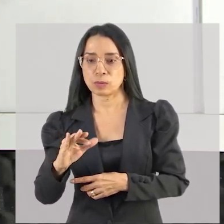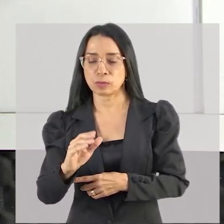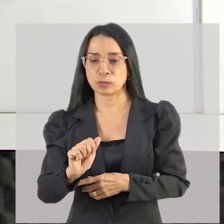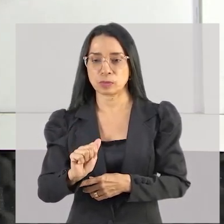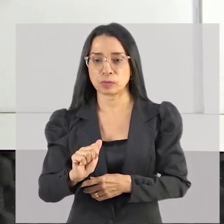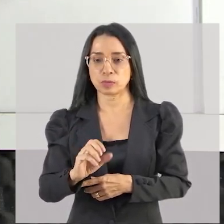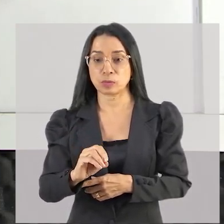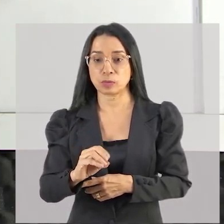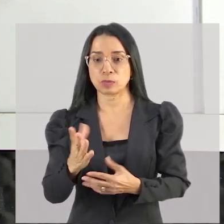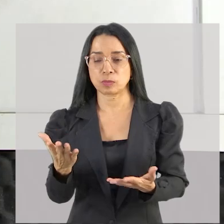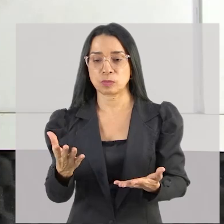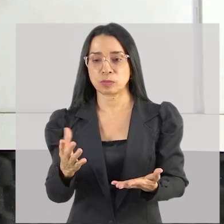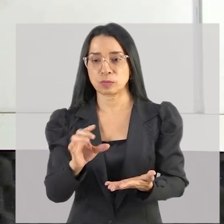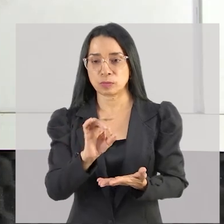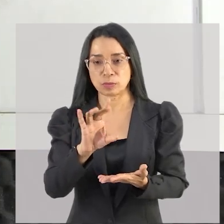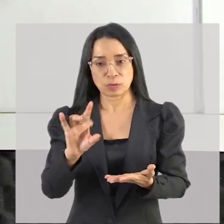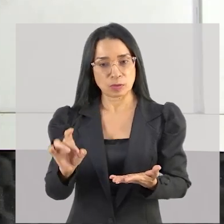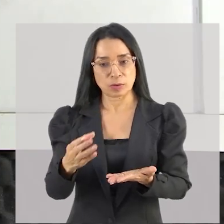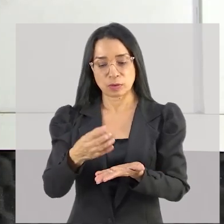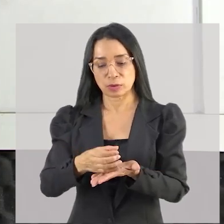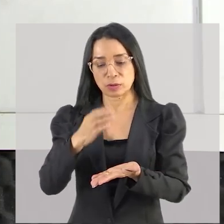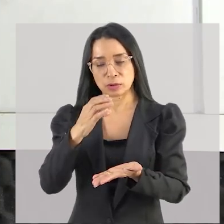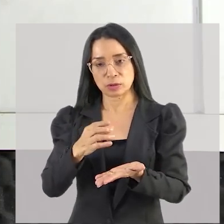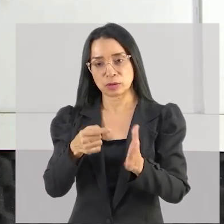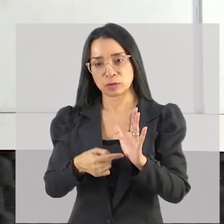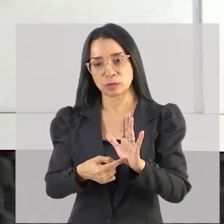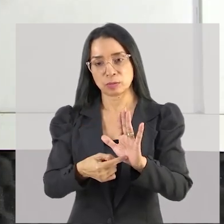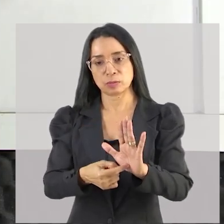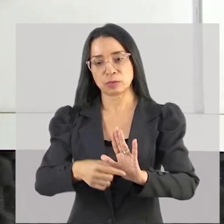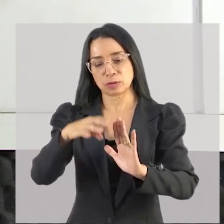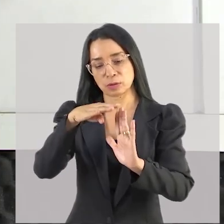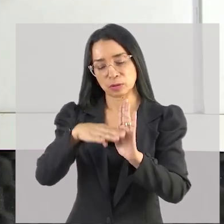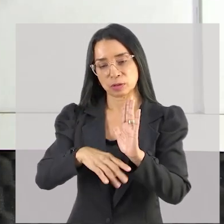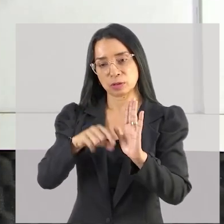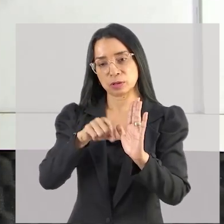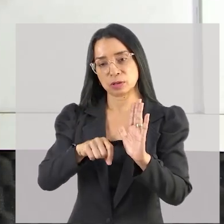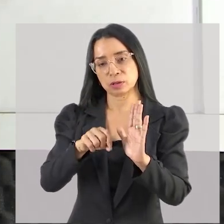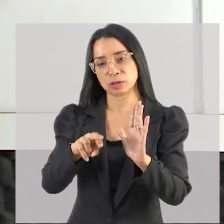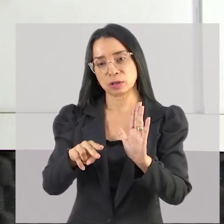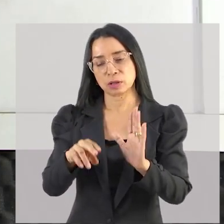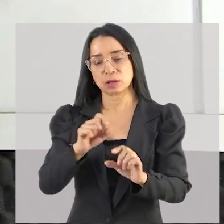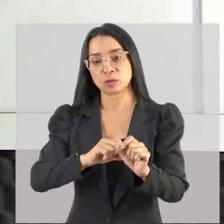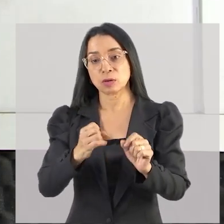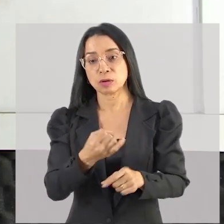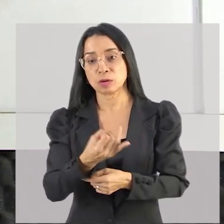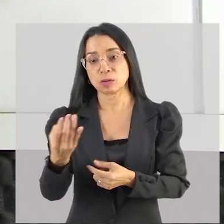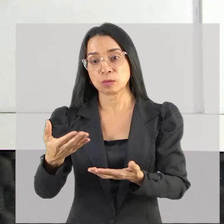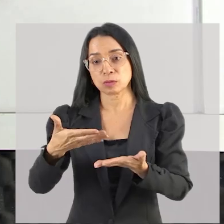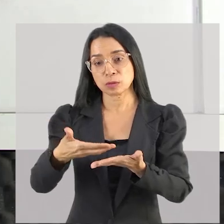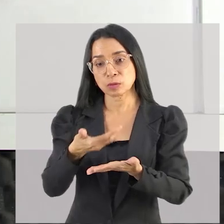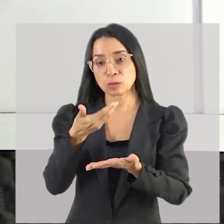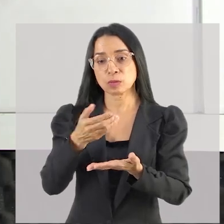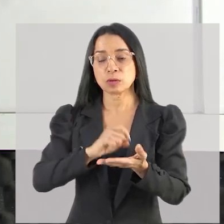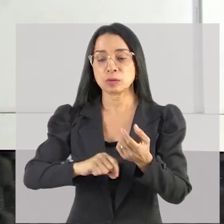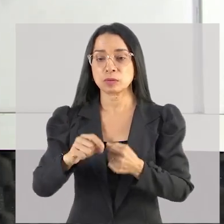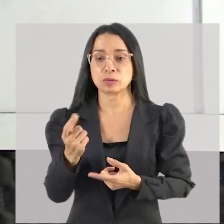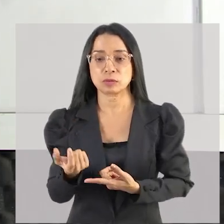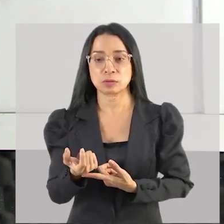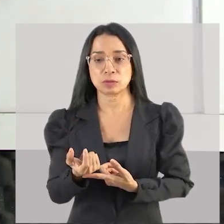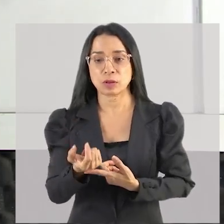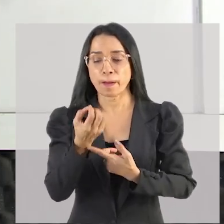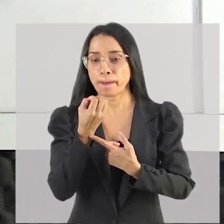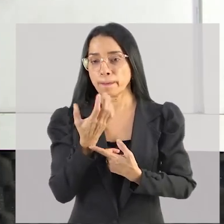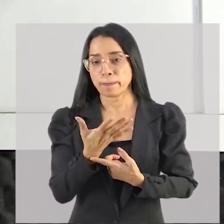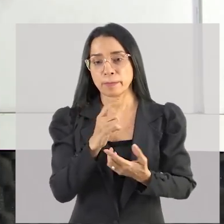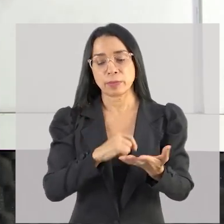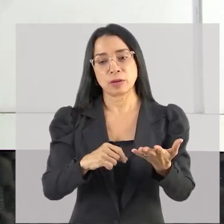Cada xícara indicada na receita é equivalente a quantas colheres, né? Muito bem. Pessoal,